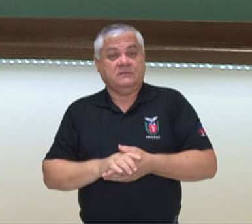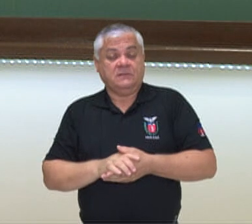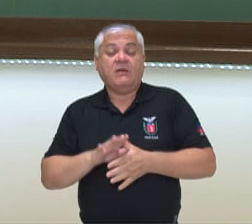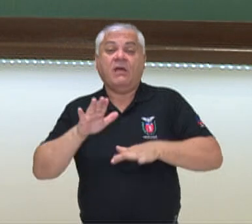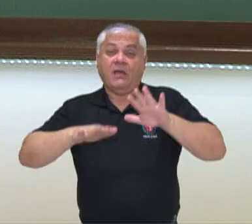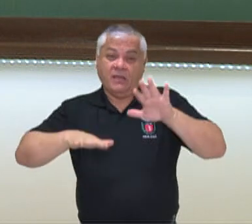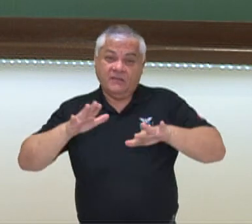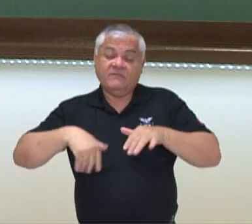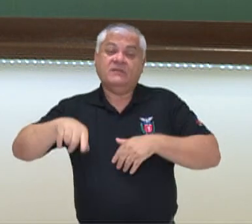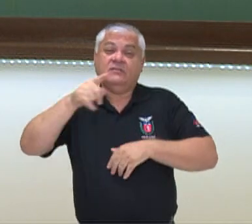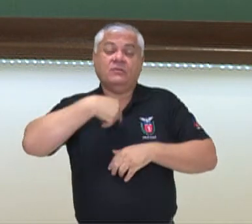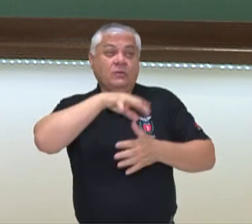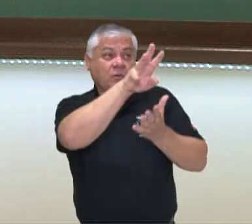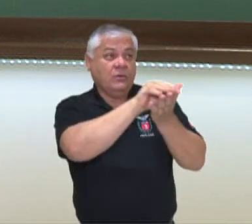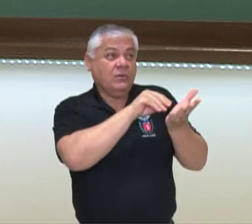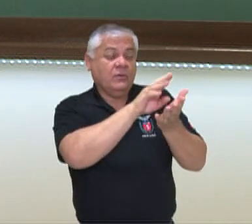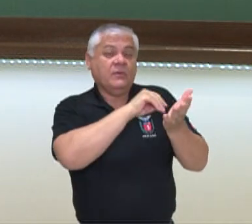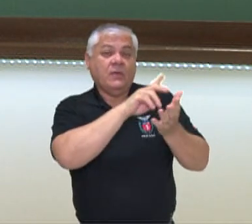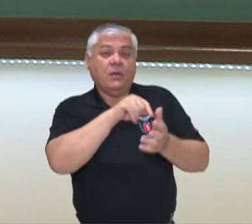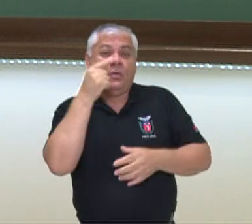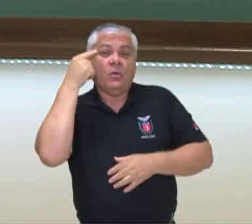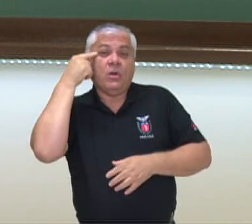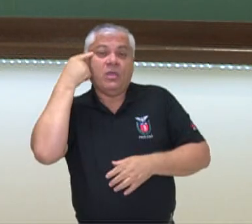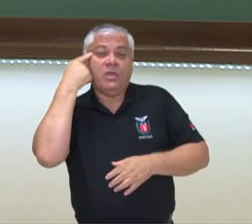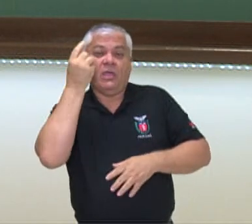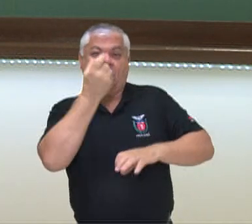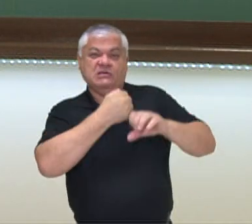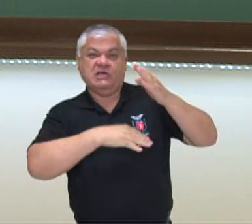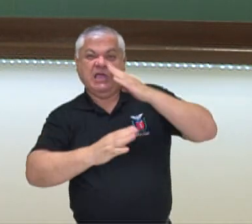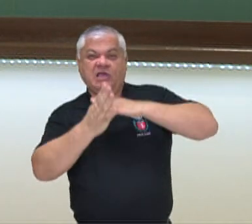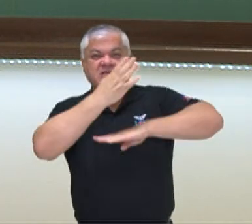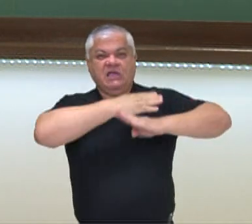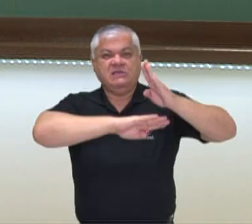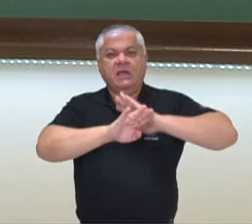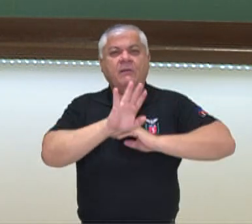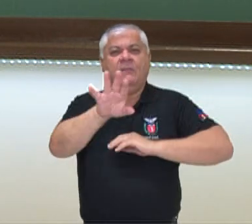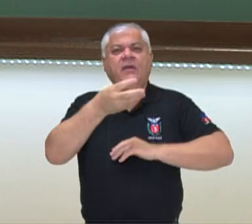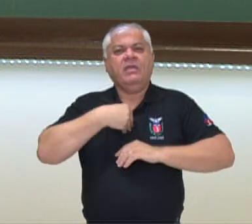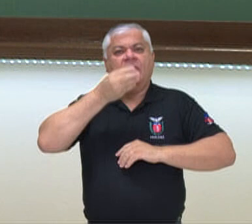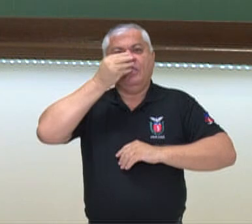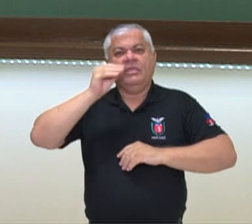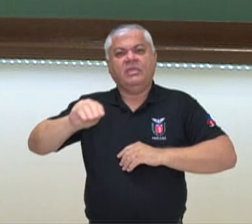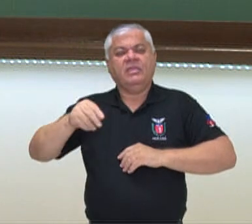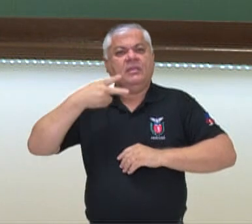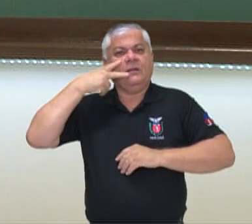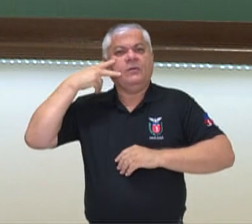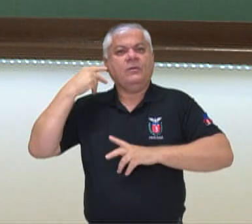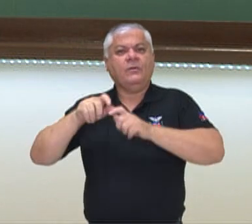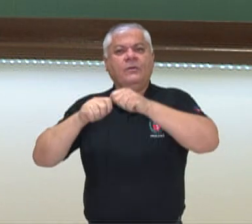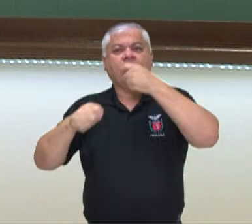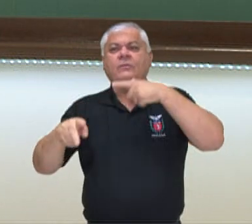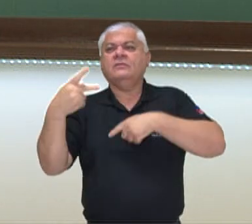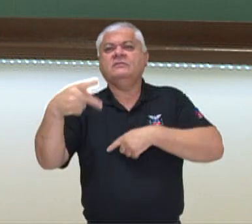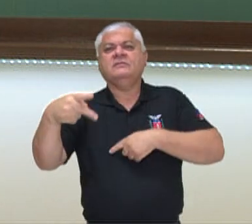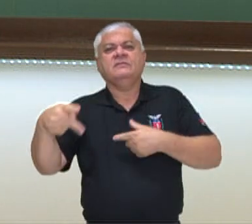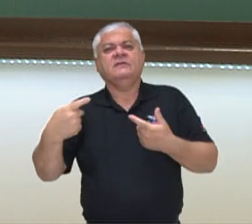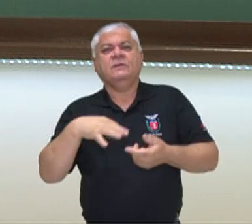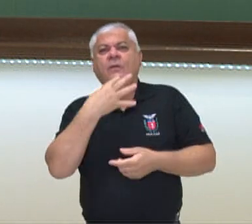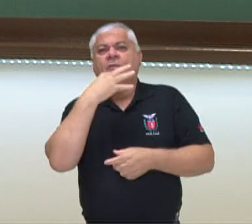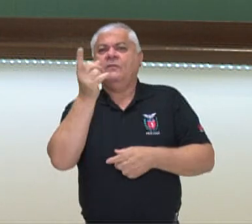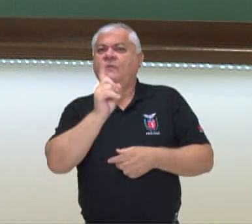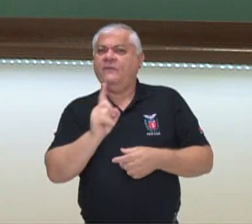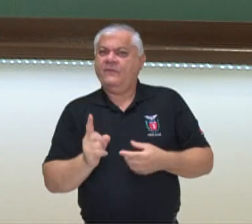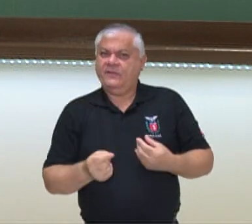lutas orientais, por exemplo, e não conhecemos a luta, né, original aqui, né,